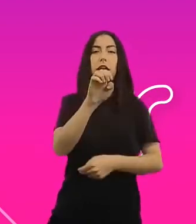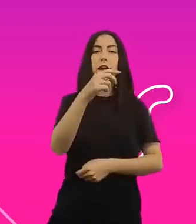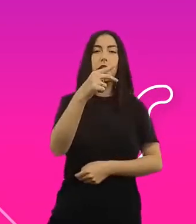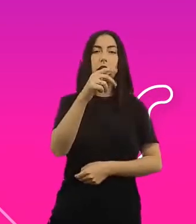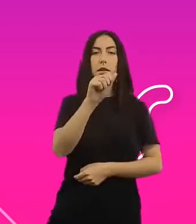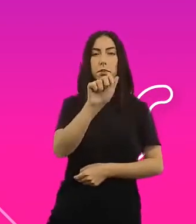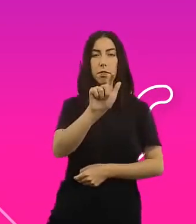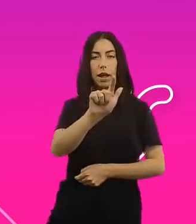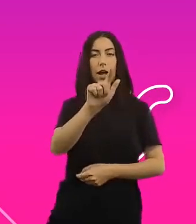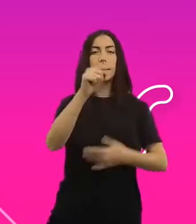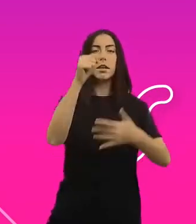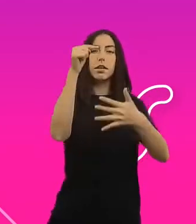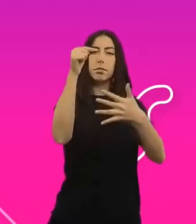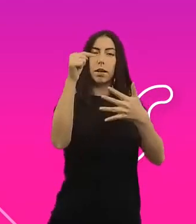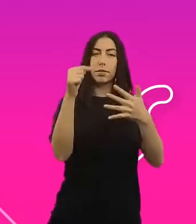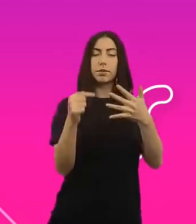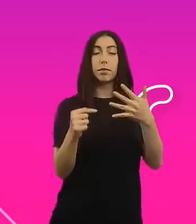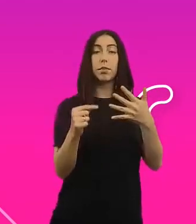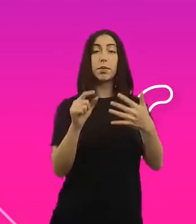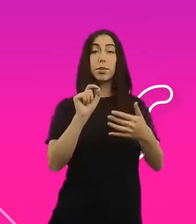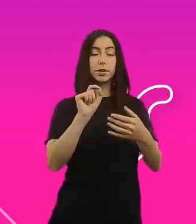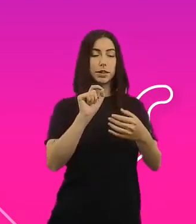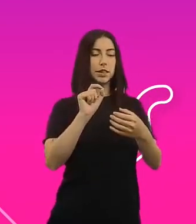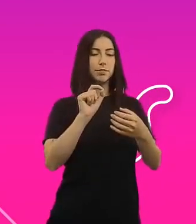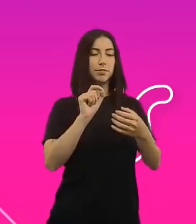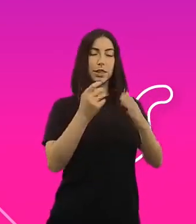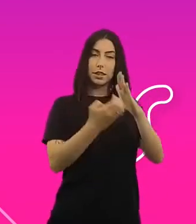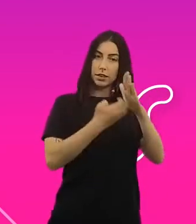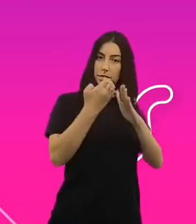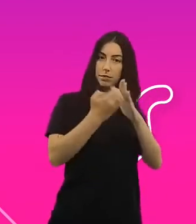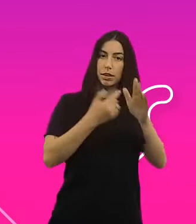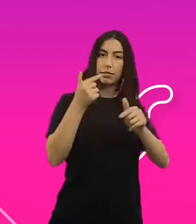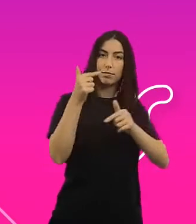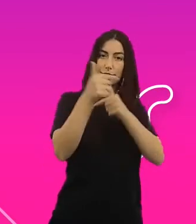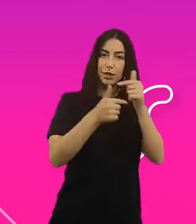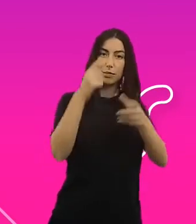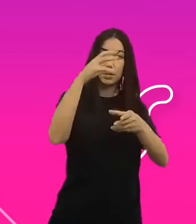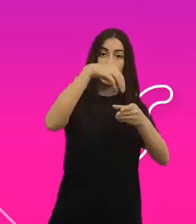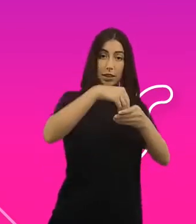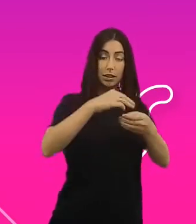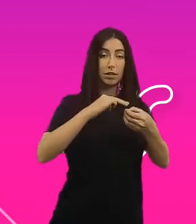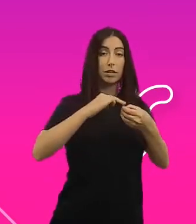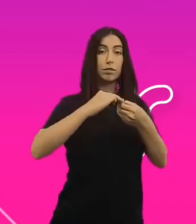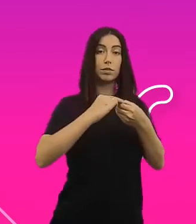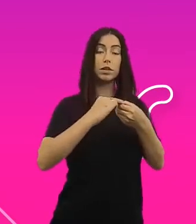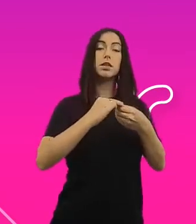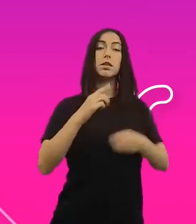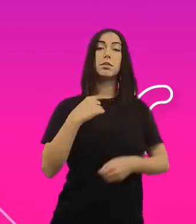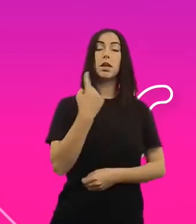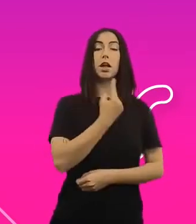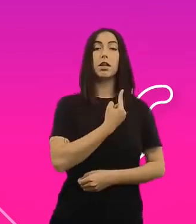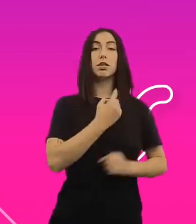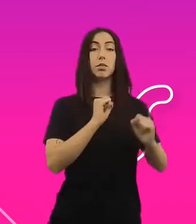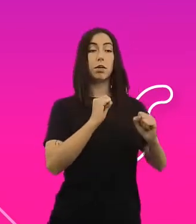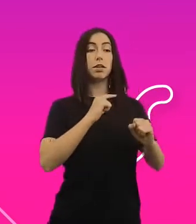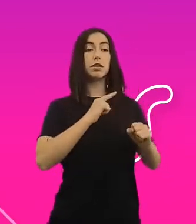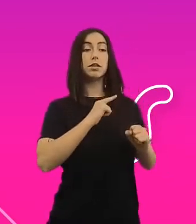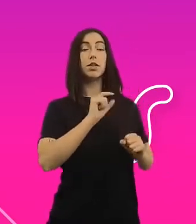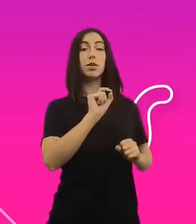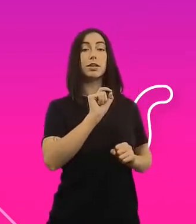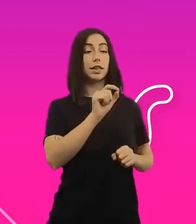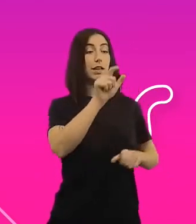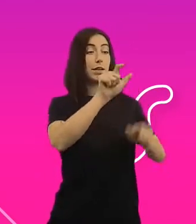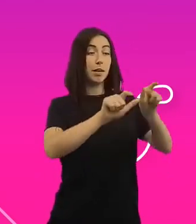a companhia trabalha, onde a gente pode ter lá mulheres divulgando seus